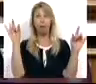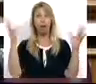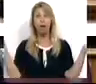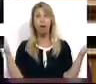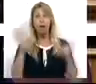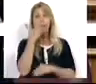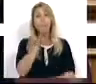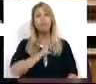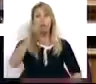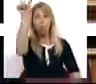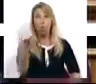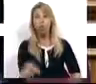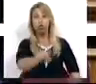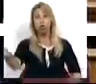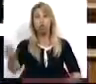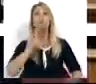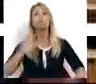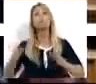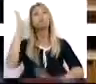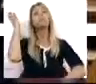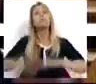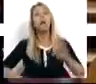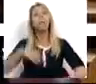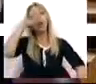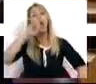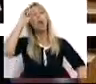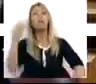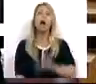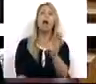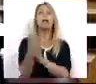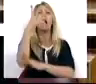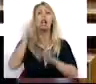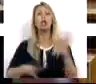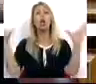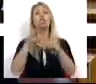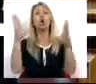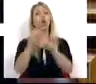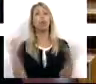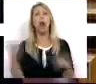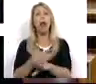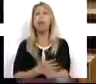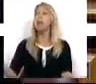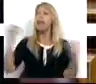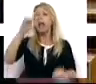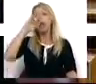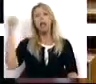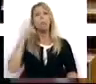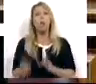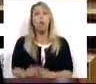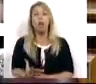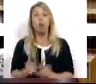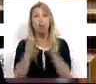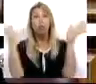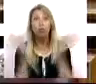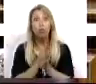os senhores se lembraram de criar um regime extraordinário de que nunca ninguém se lembrou. Errado! Todos os governos se lembram do mesmo e